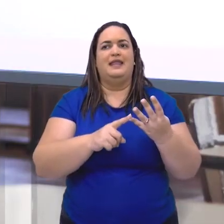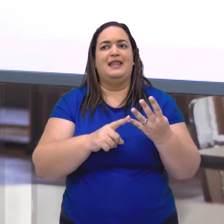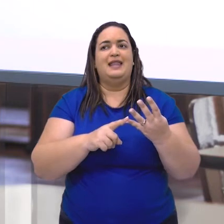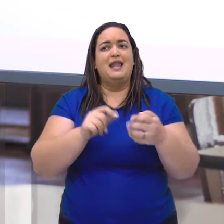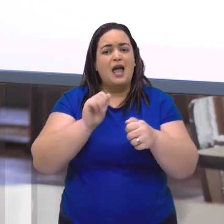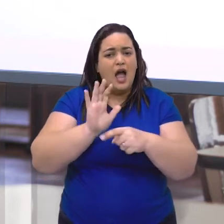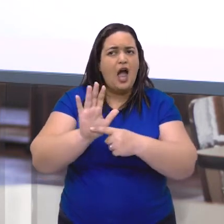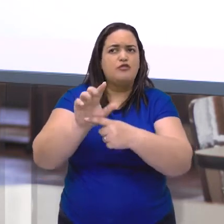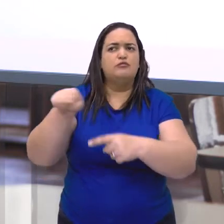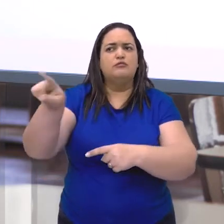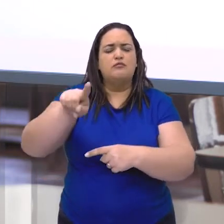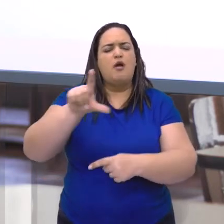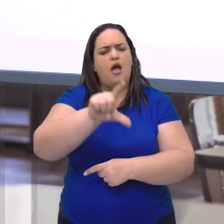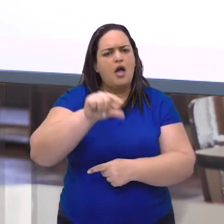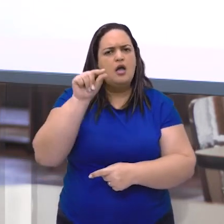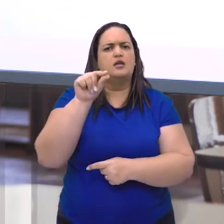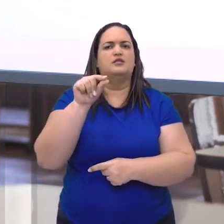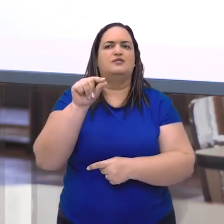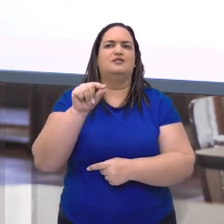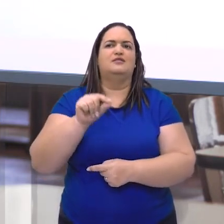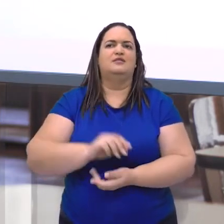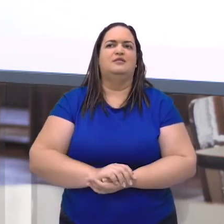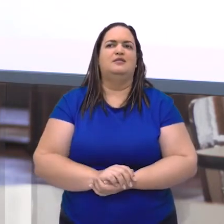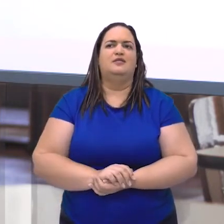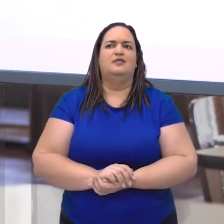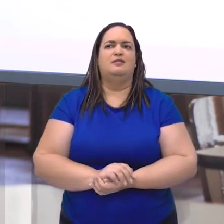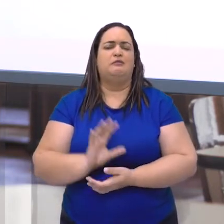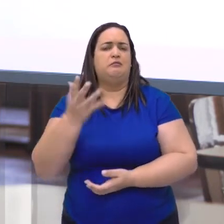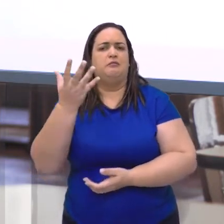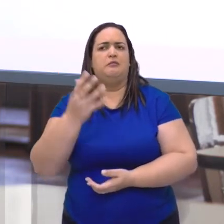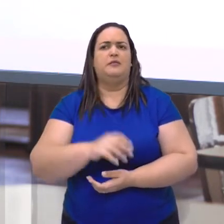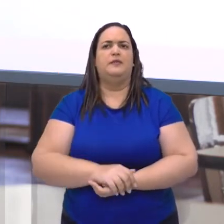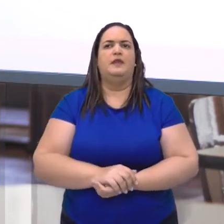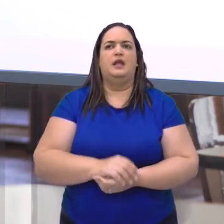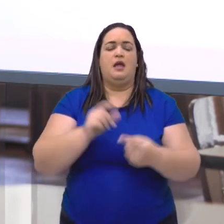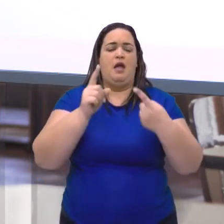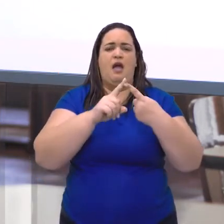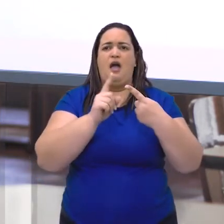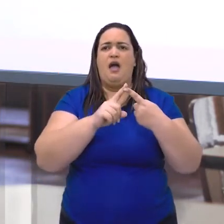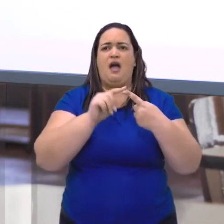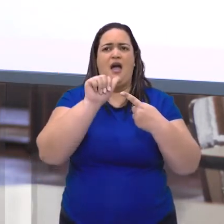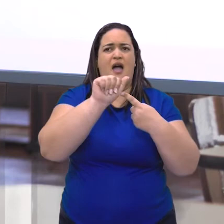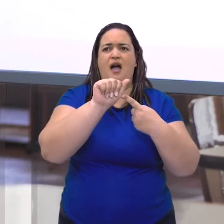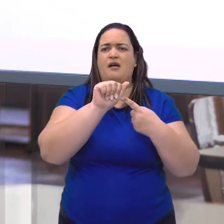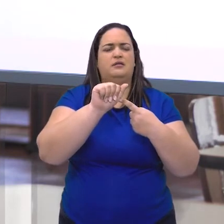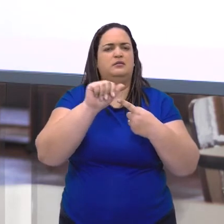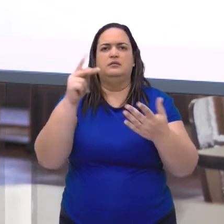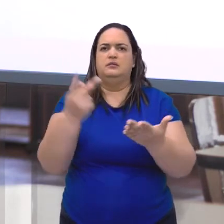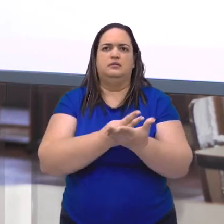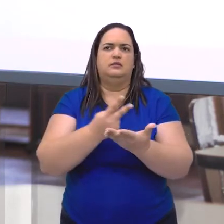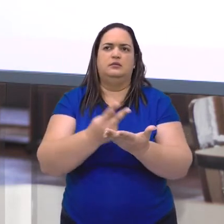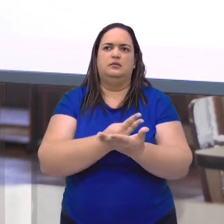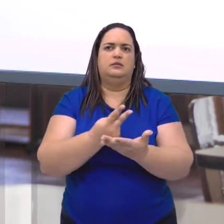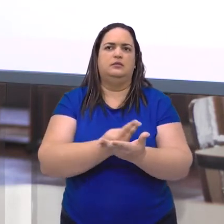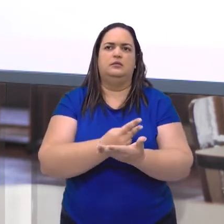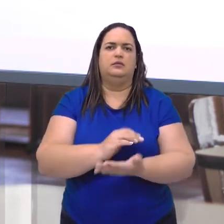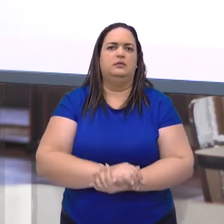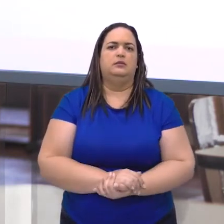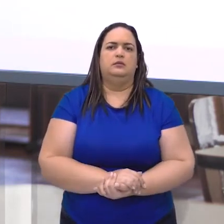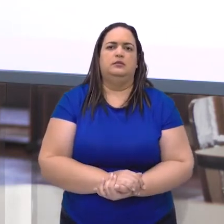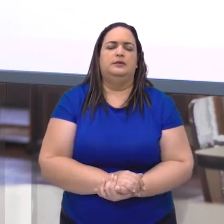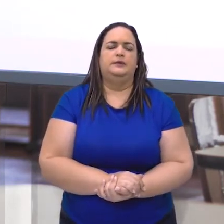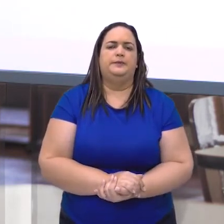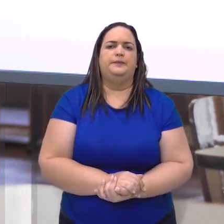né? A letra A não é uma resposta correta, porque a palavra somente fecha